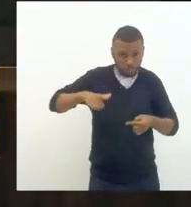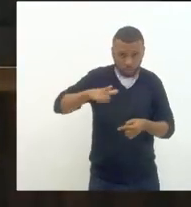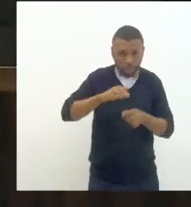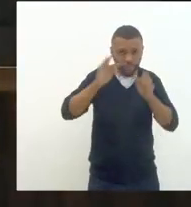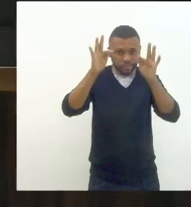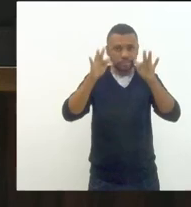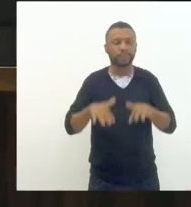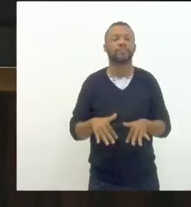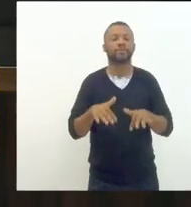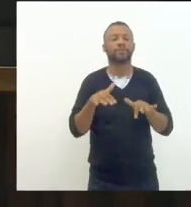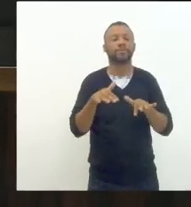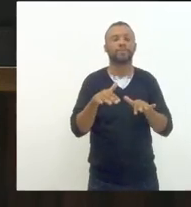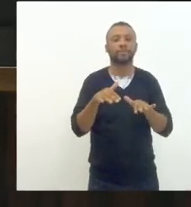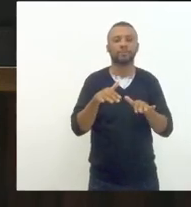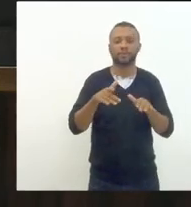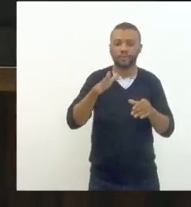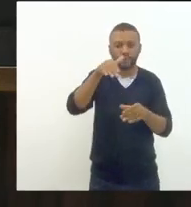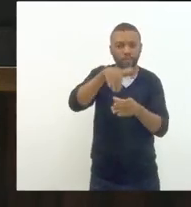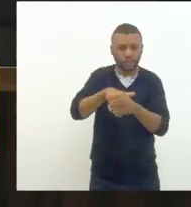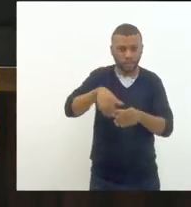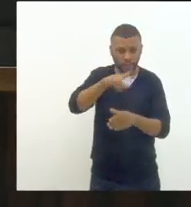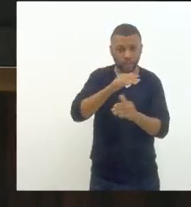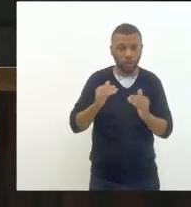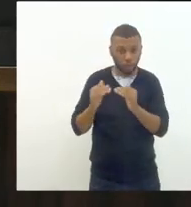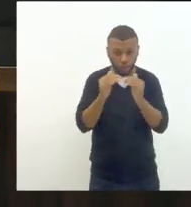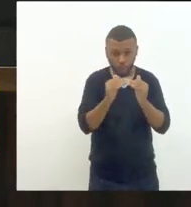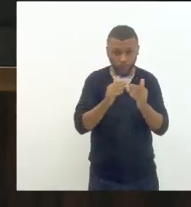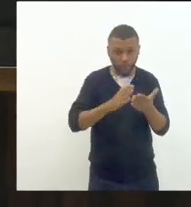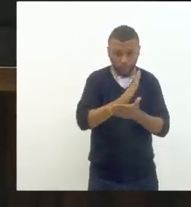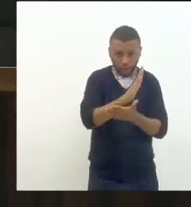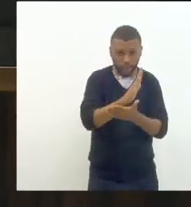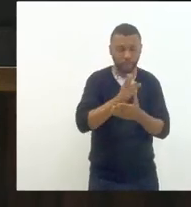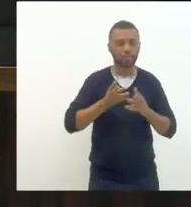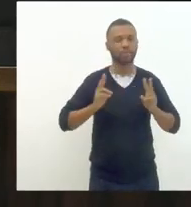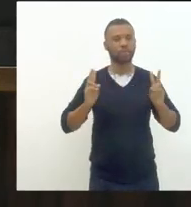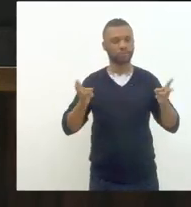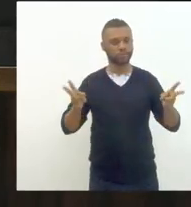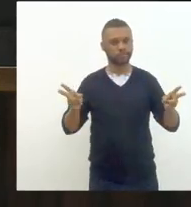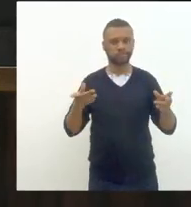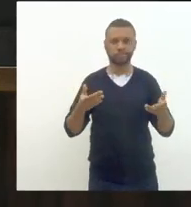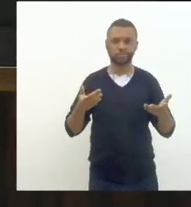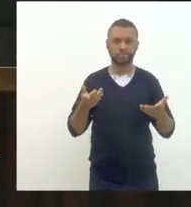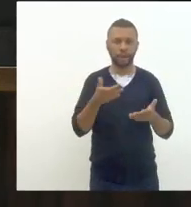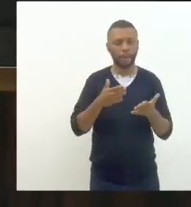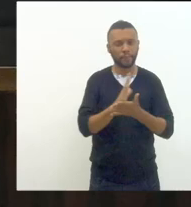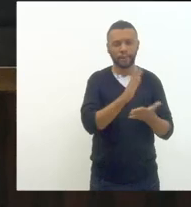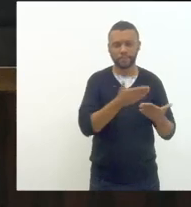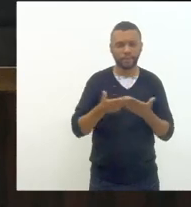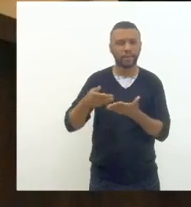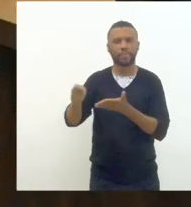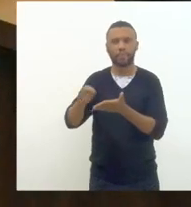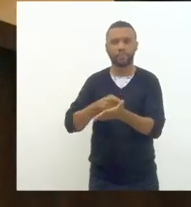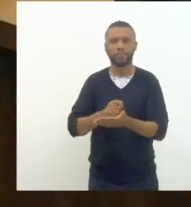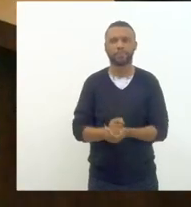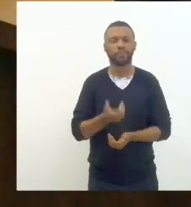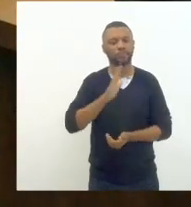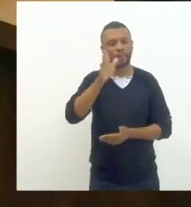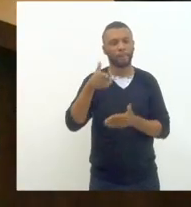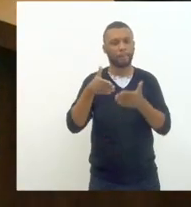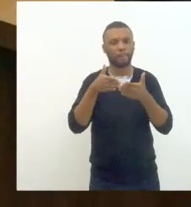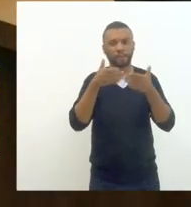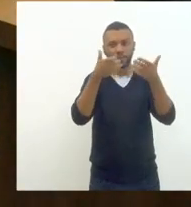havendo que queira discutir, encerrada a discussão, em votação. Senhores que aprovam, permaneçam como estão, aprovado, vai à promulgação. Senhor presidente,